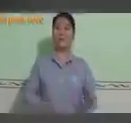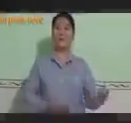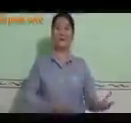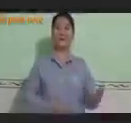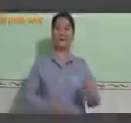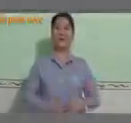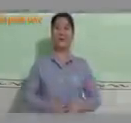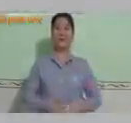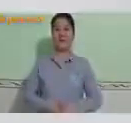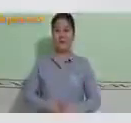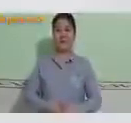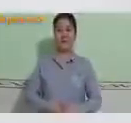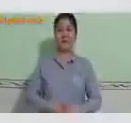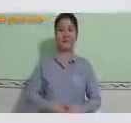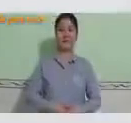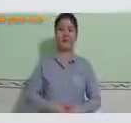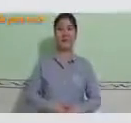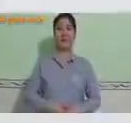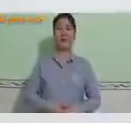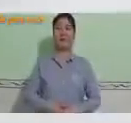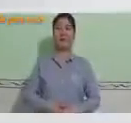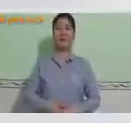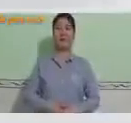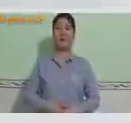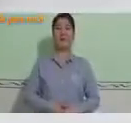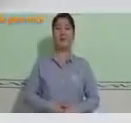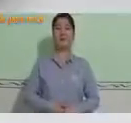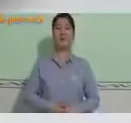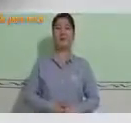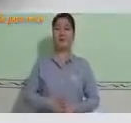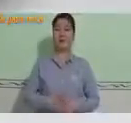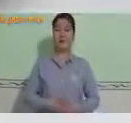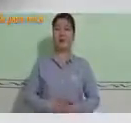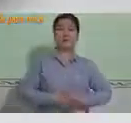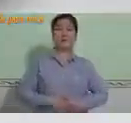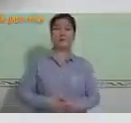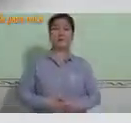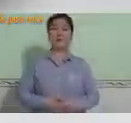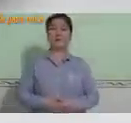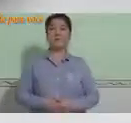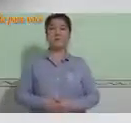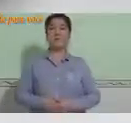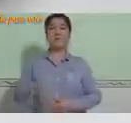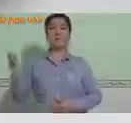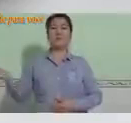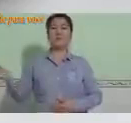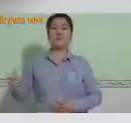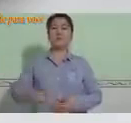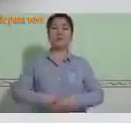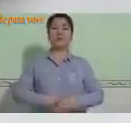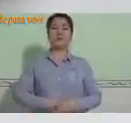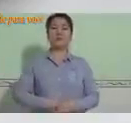sangramentos fora do período menstrual ponto e vírgula políticas abdominais fortes ponto e vírgula dor ou sangramento durante